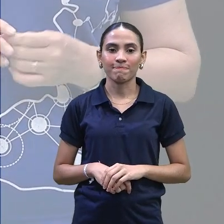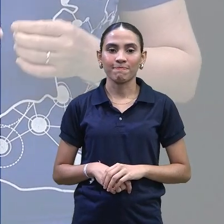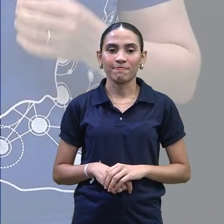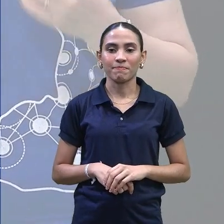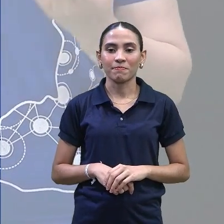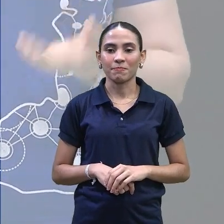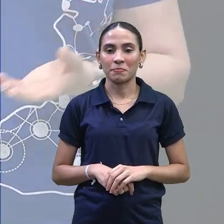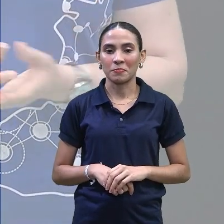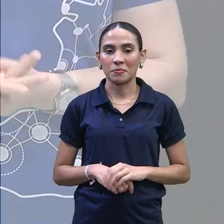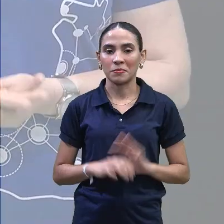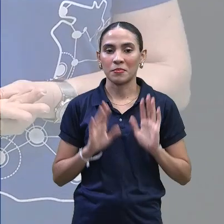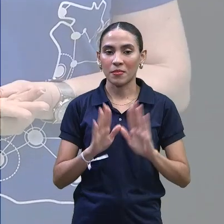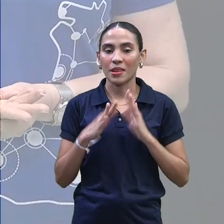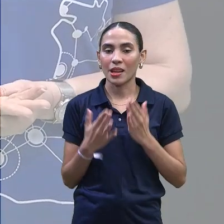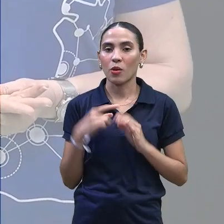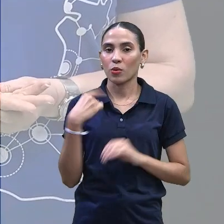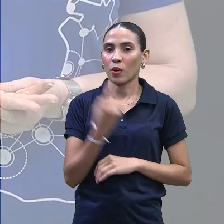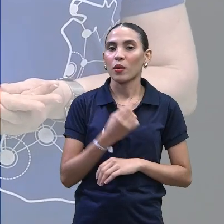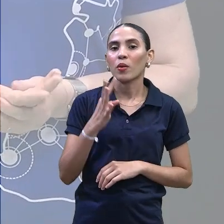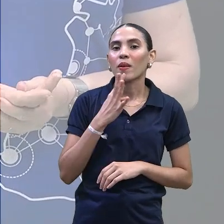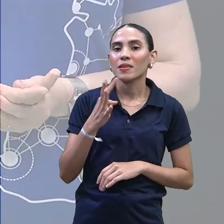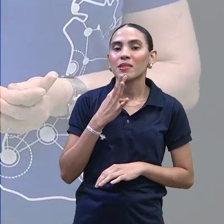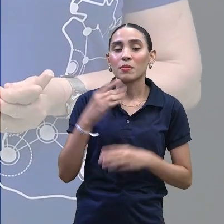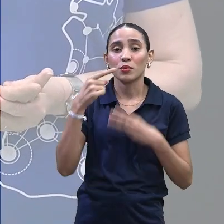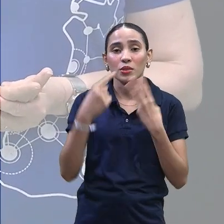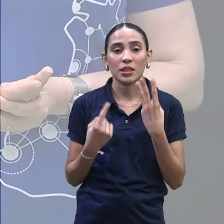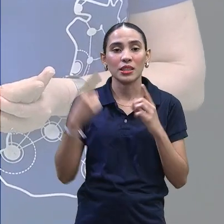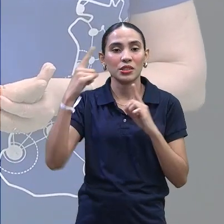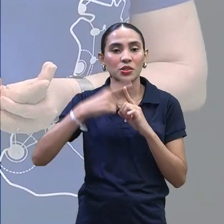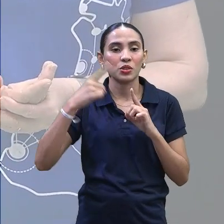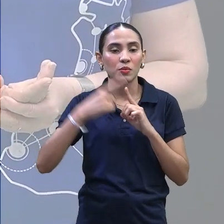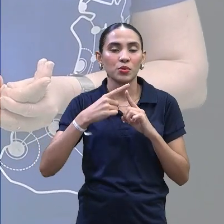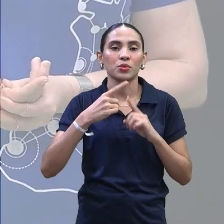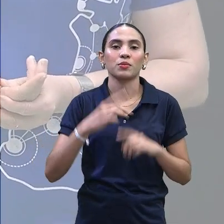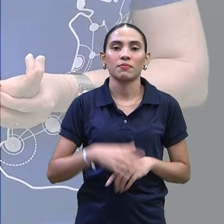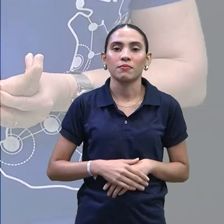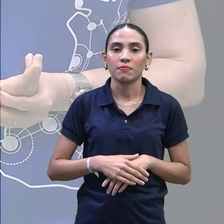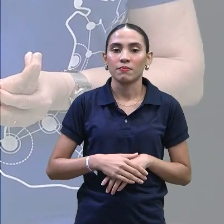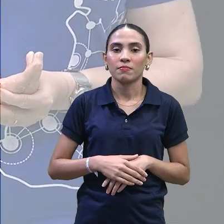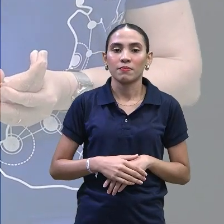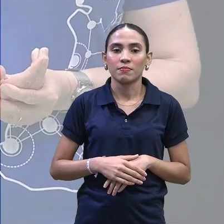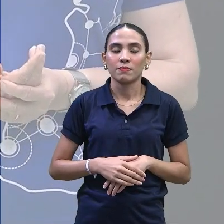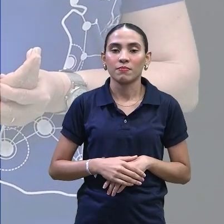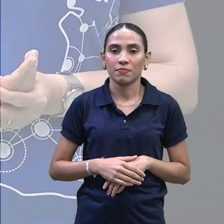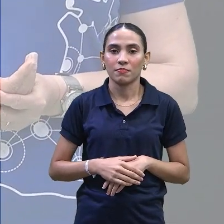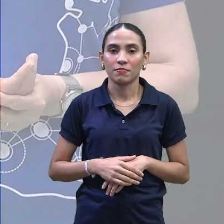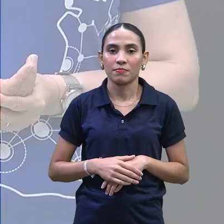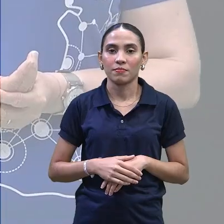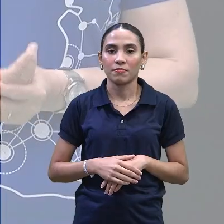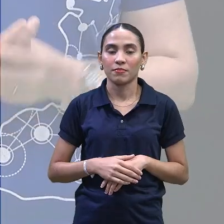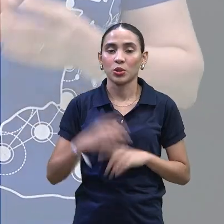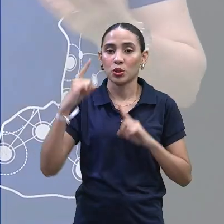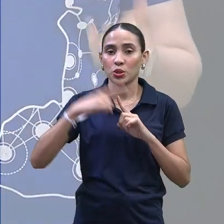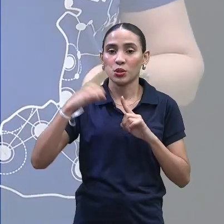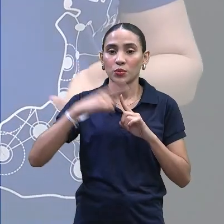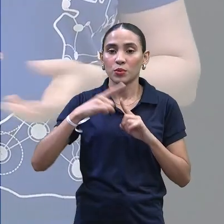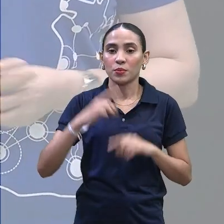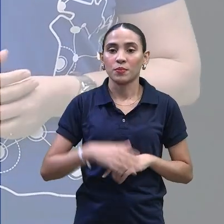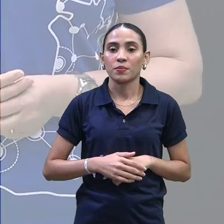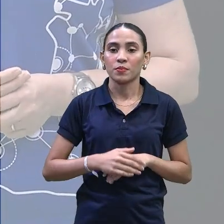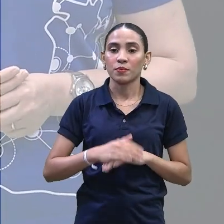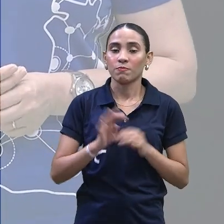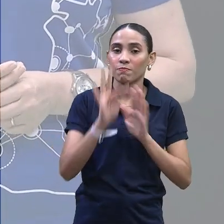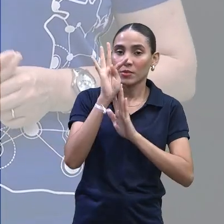Então, nós conhecemos principalmente os 3 tipos clássicos, né? Do tipo narrativo, dos